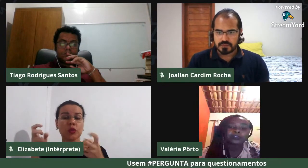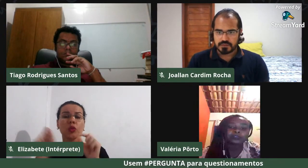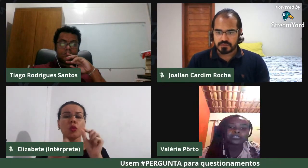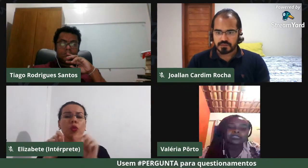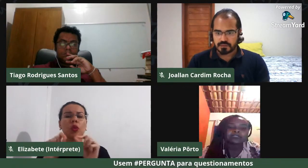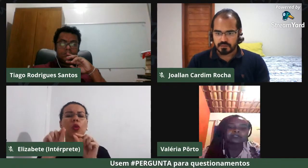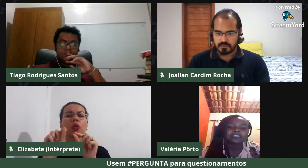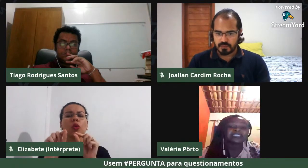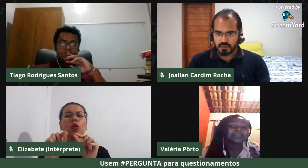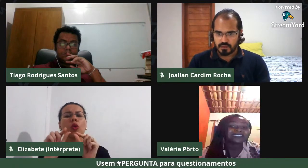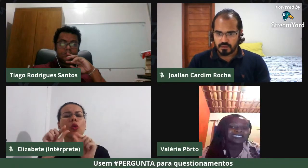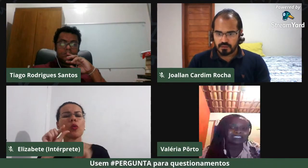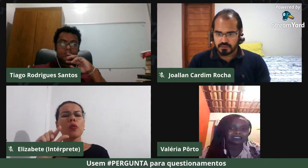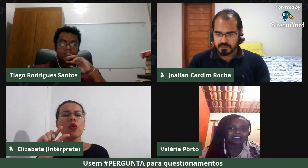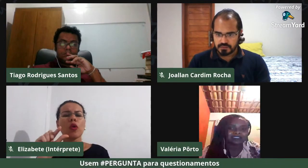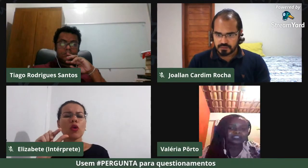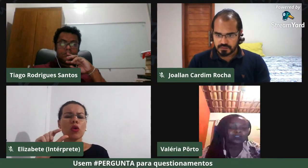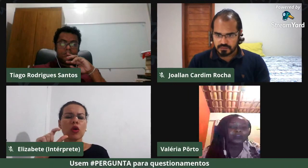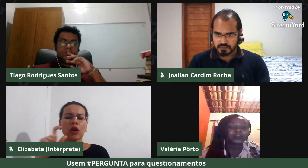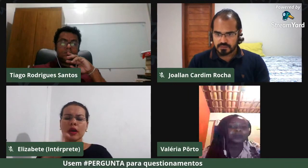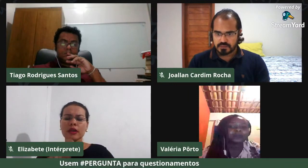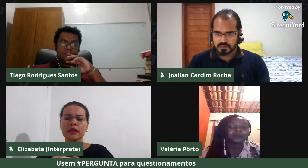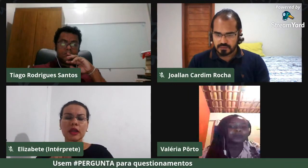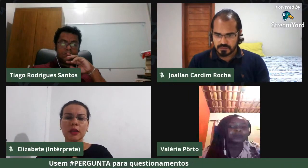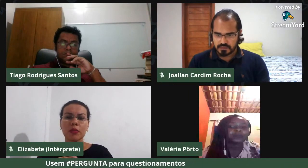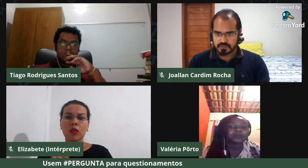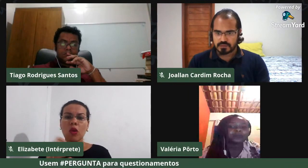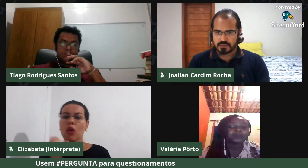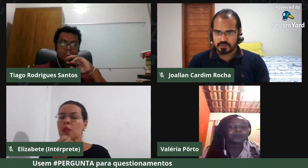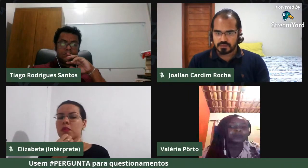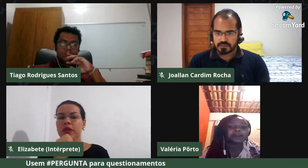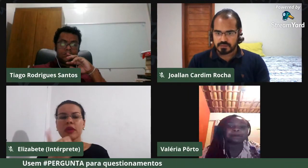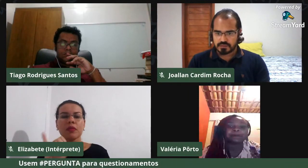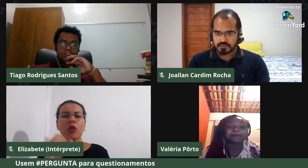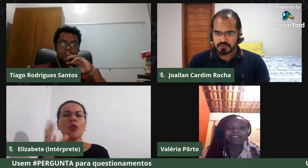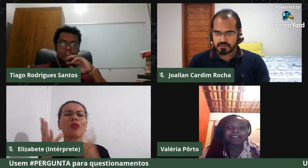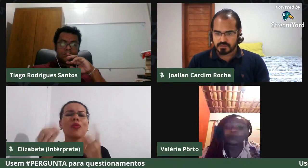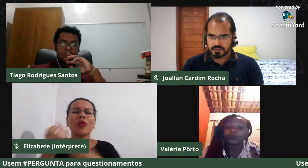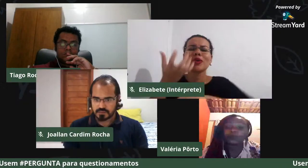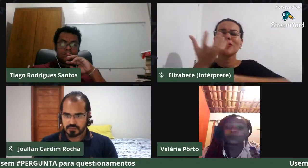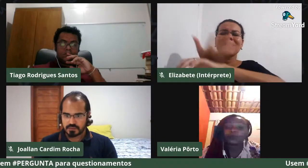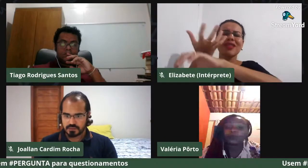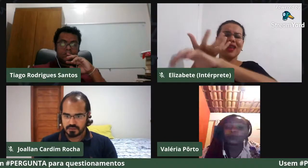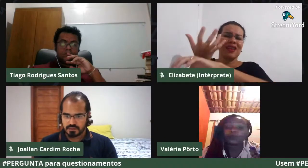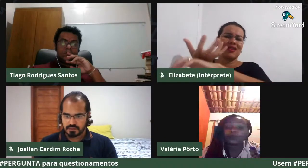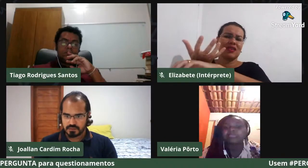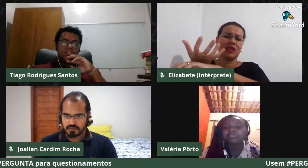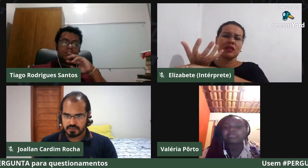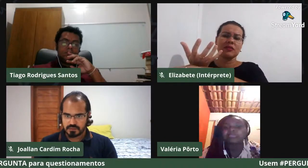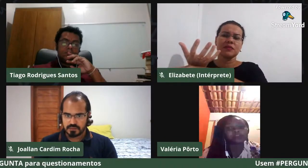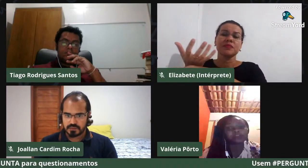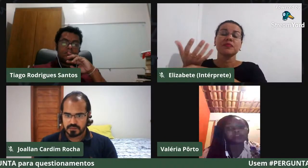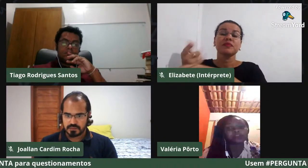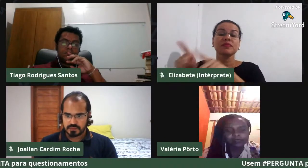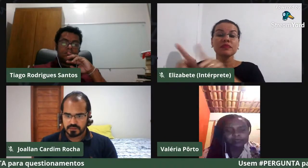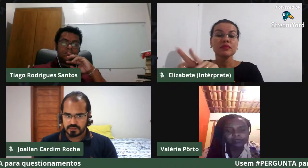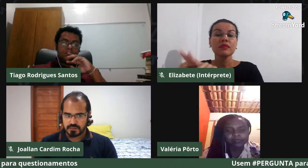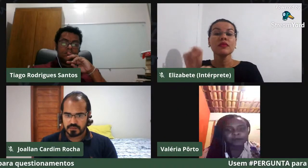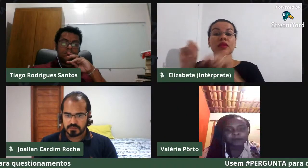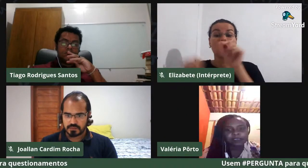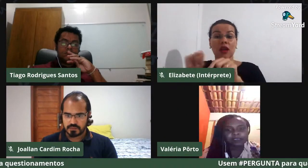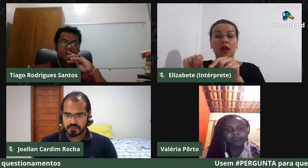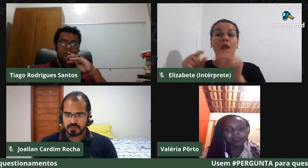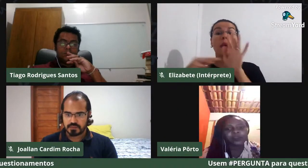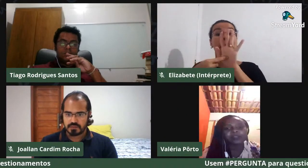momentos de extrema seca, de como que algumas famílias plantavam e não conseguiam colher, e aí a gente mostra,